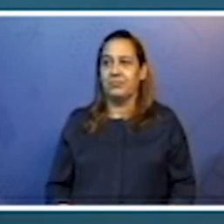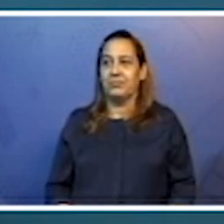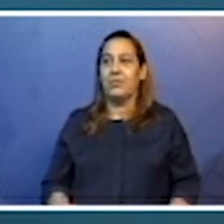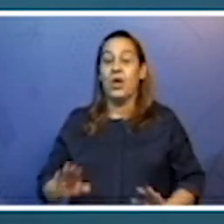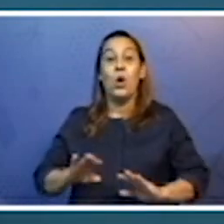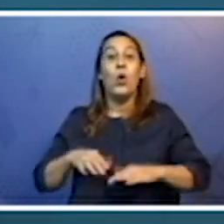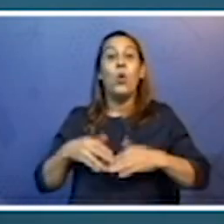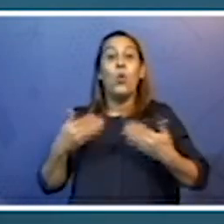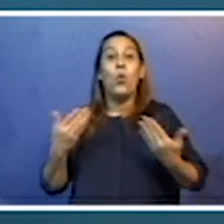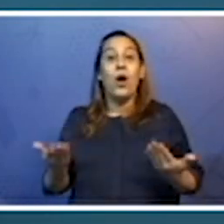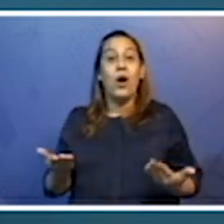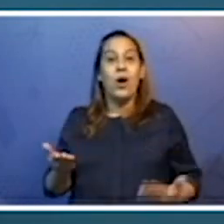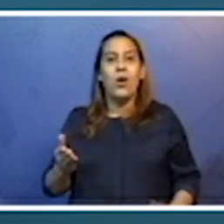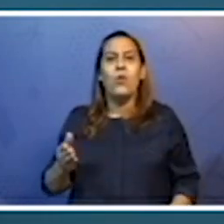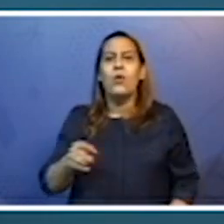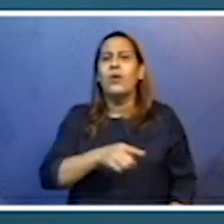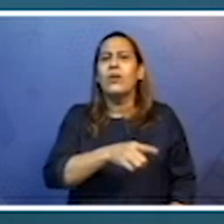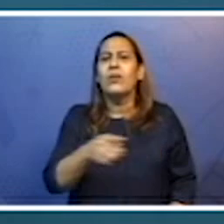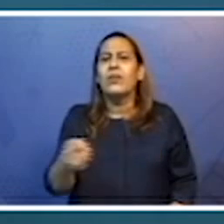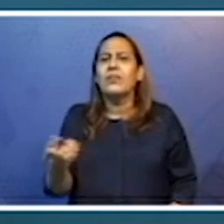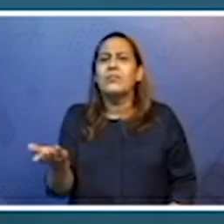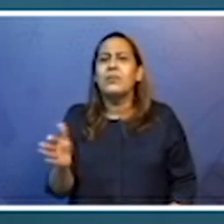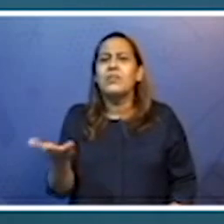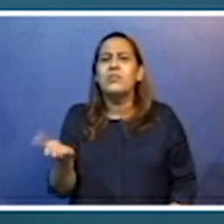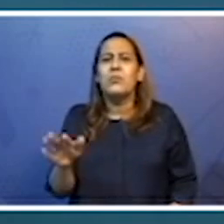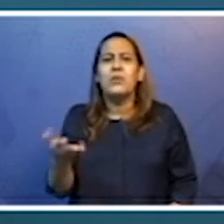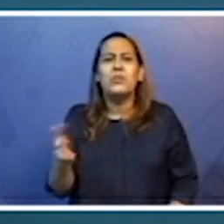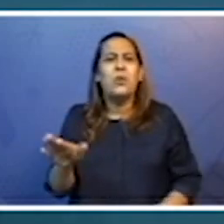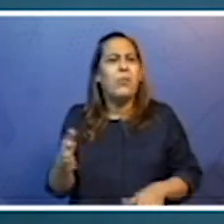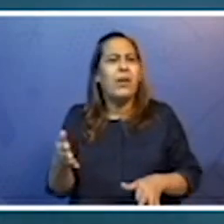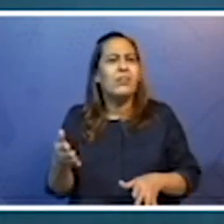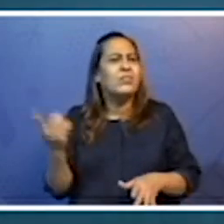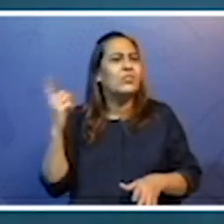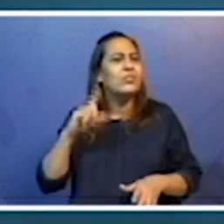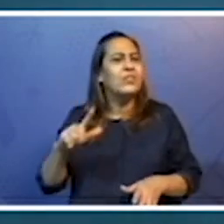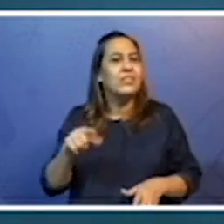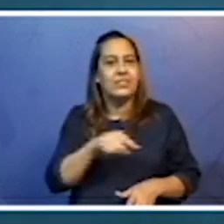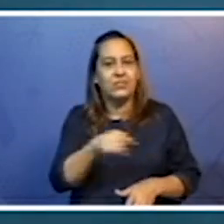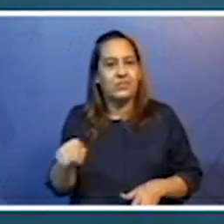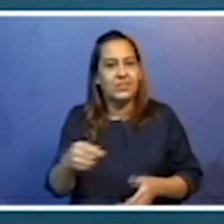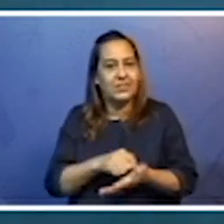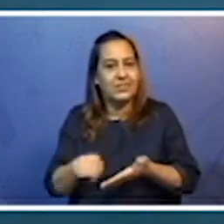Qual foi a estimativa de vocês? Vocês colocaram quantas vezes?